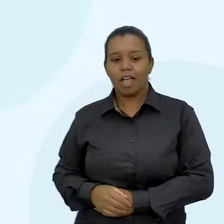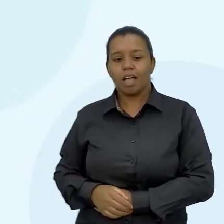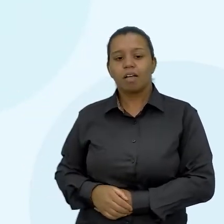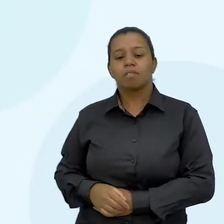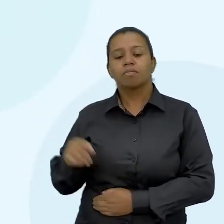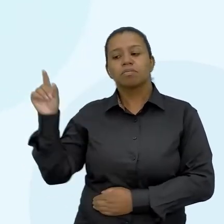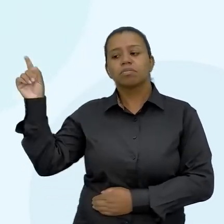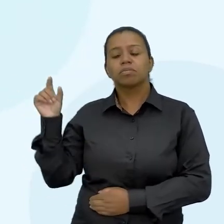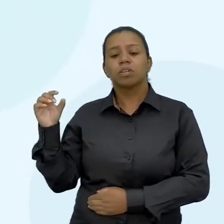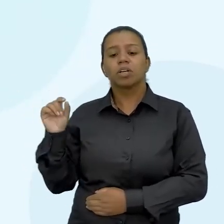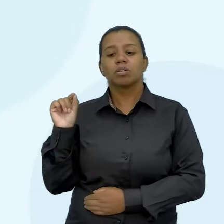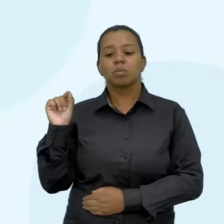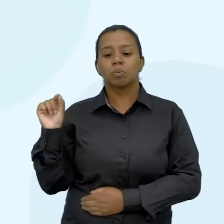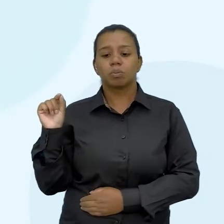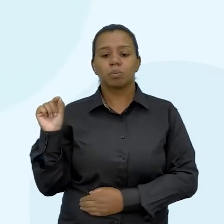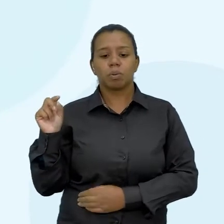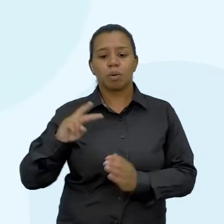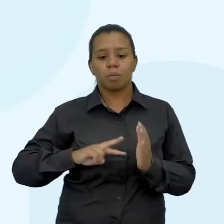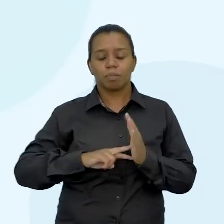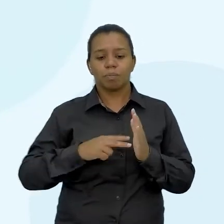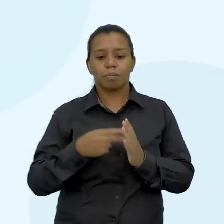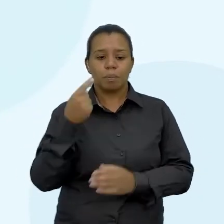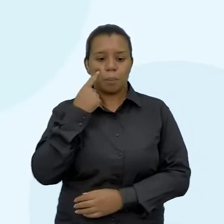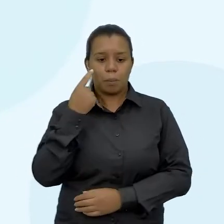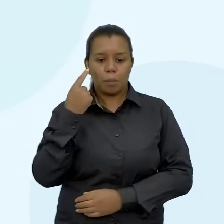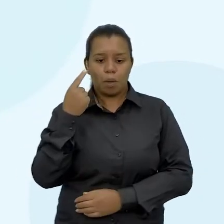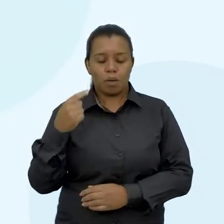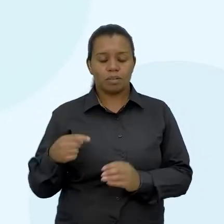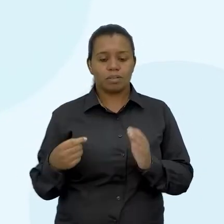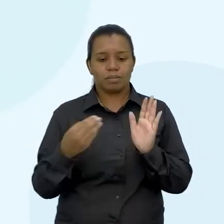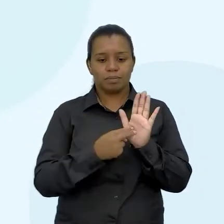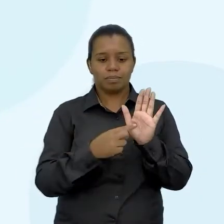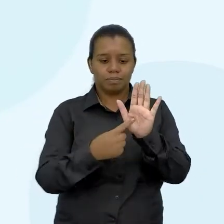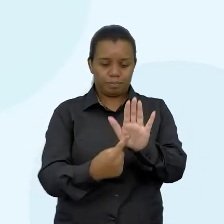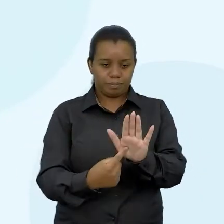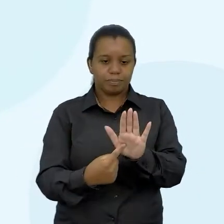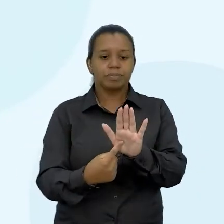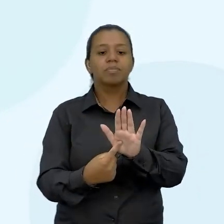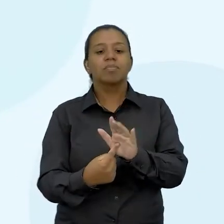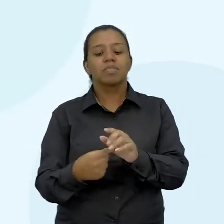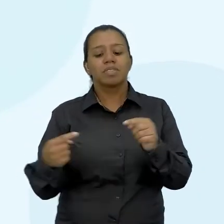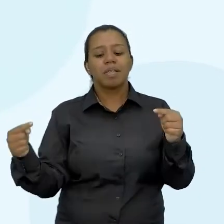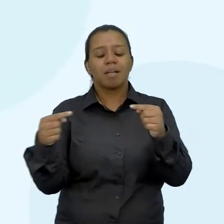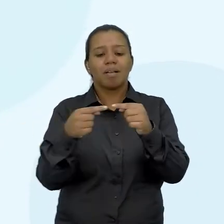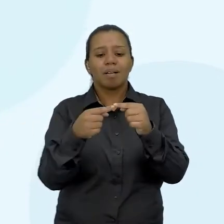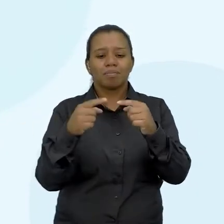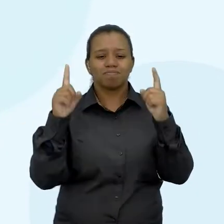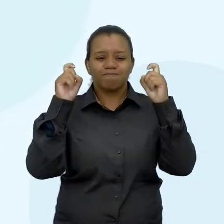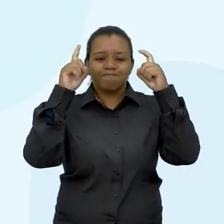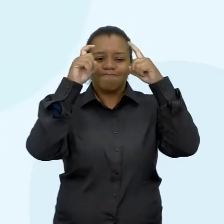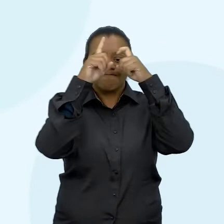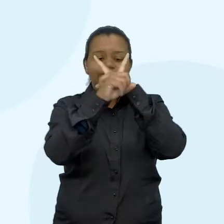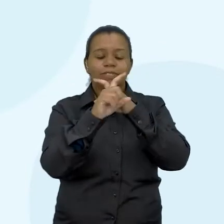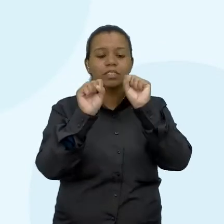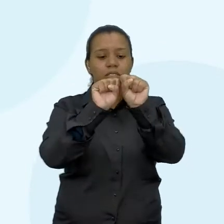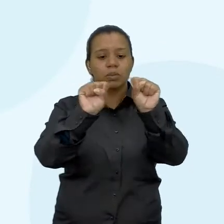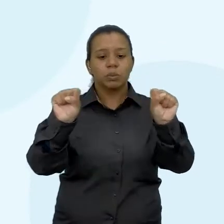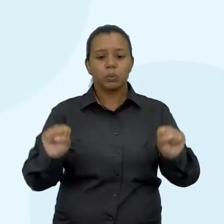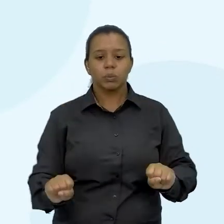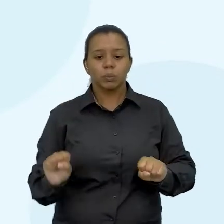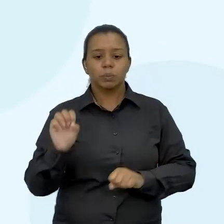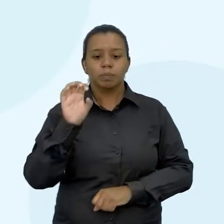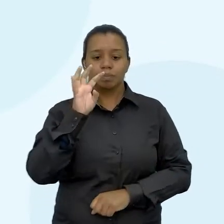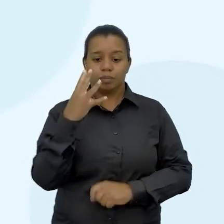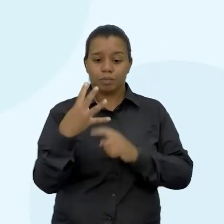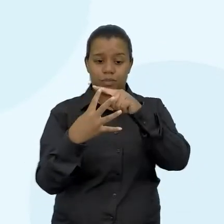circunferência demonstra aí, né, esse sistema complexo que nós temos aí desses 4 elementos, né,